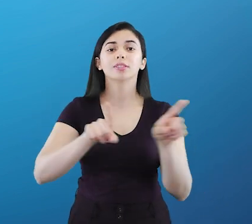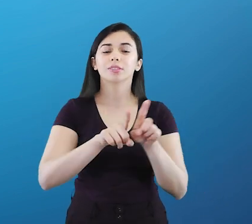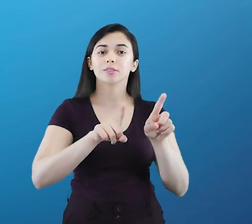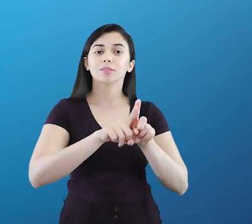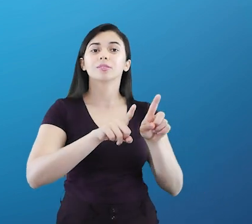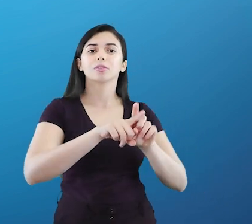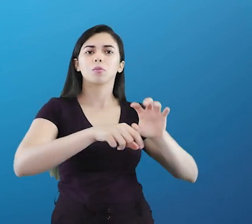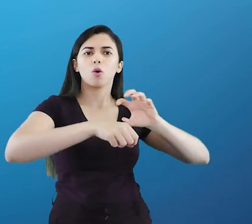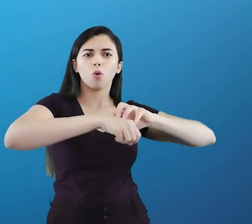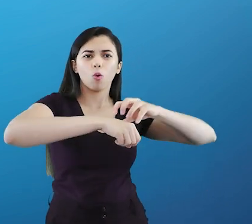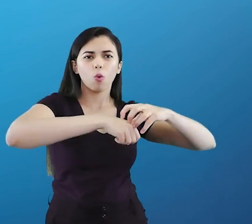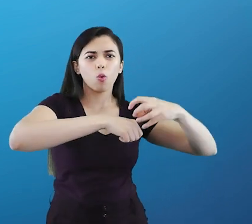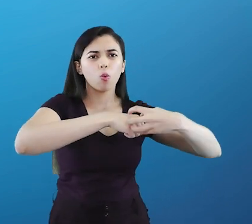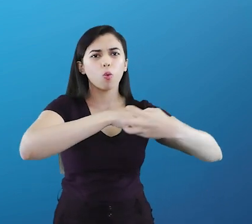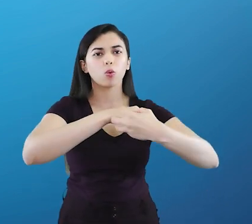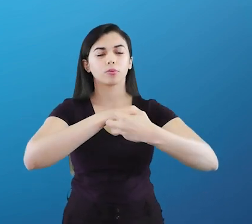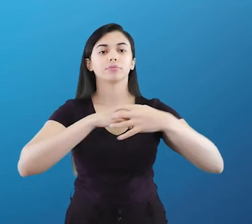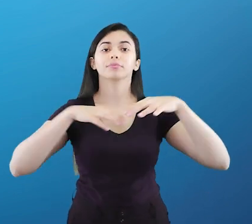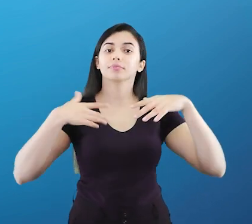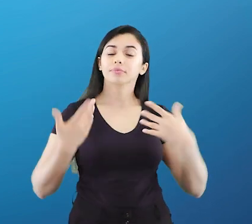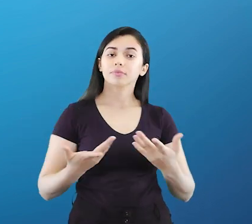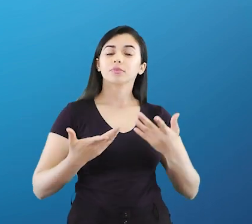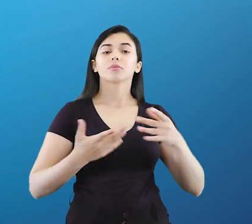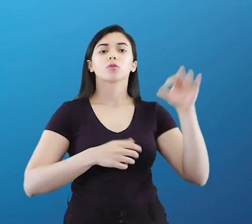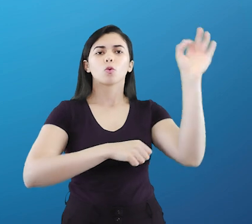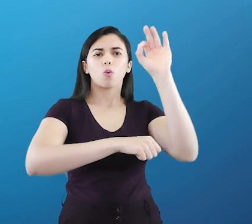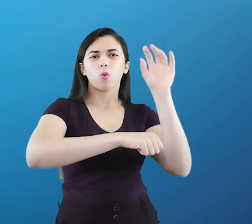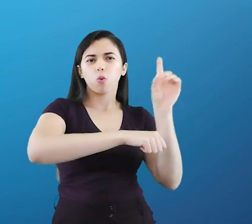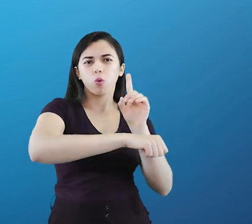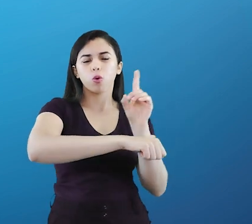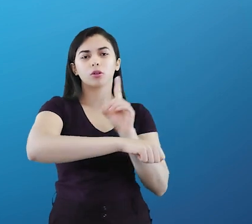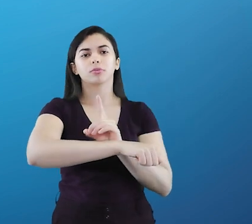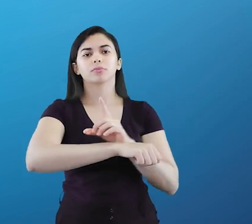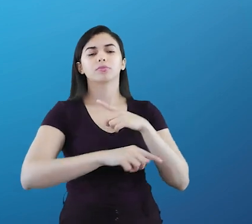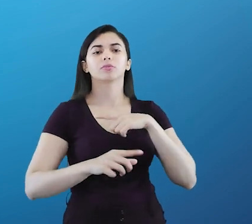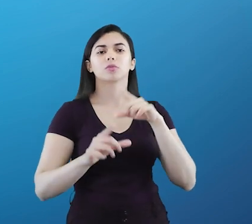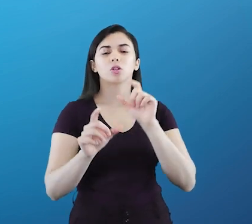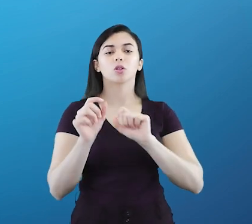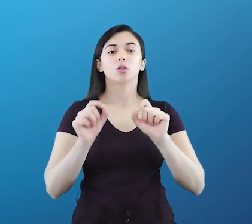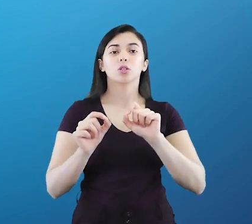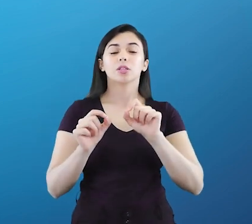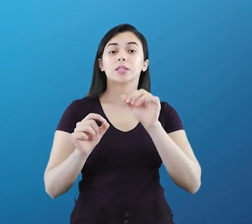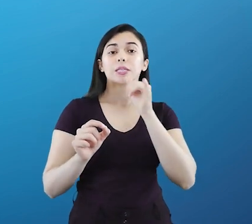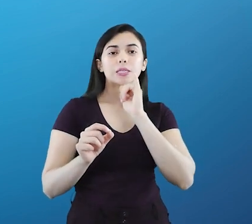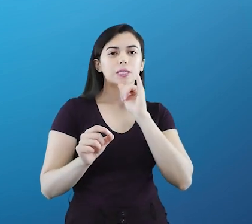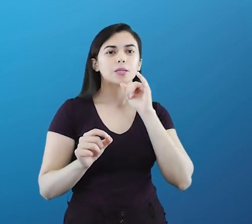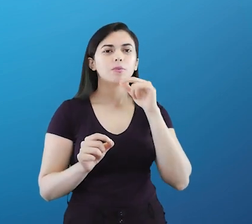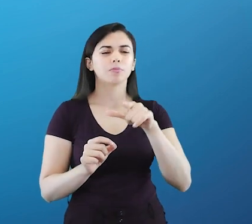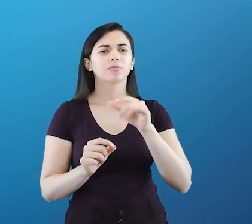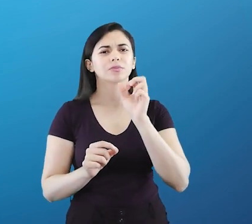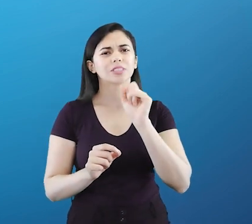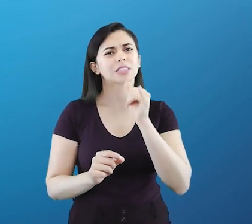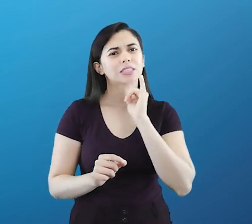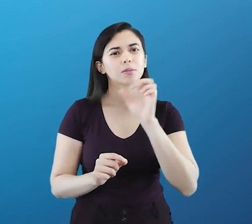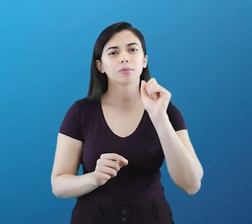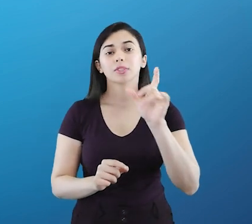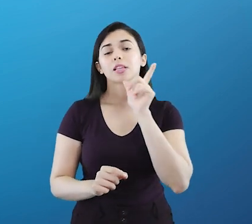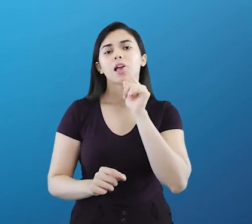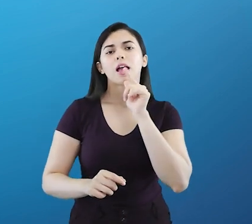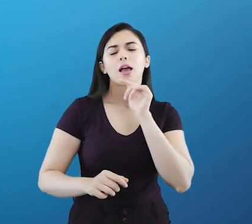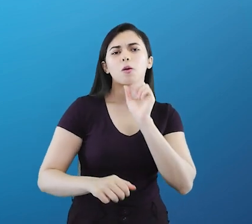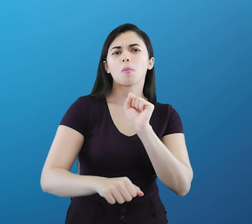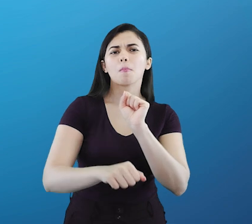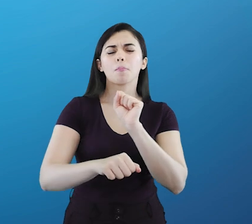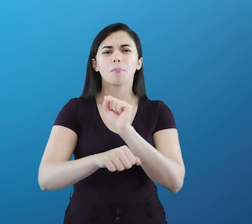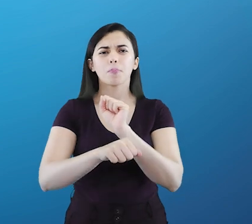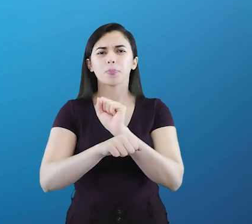exemplo. O mosquito da dengue tem a sua postura de ovos, a sua fêmea, em locais de água parada. Então é muito